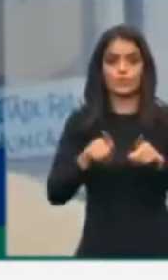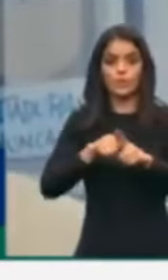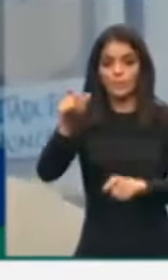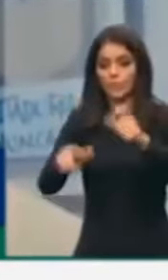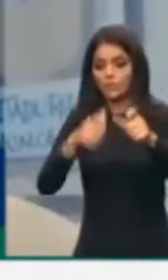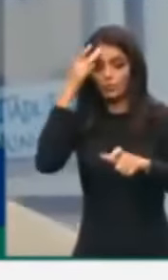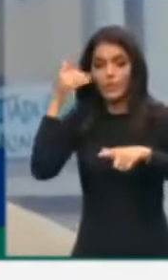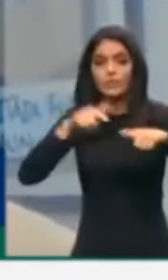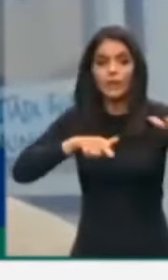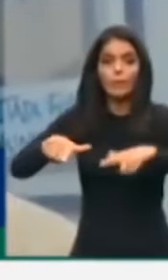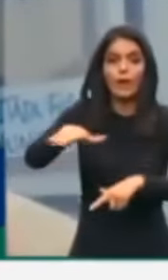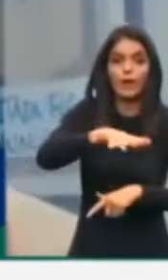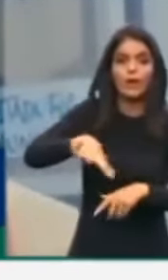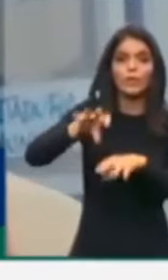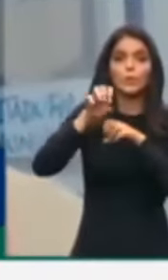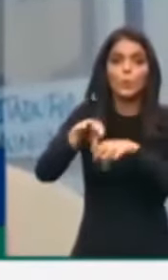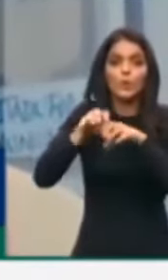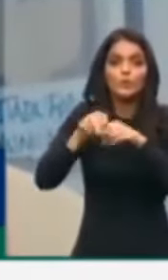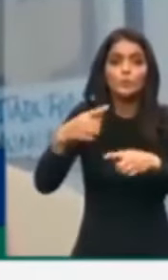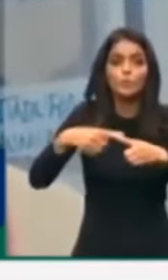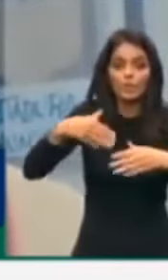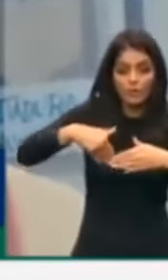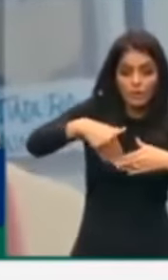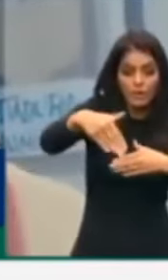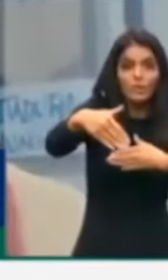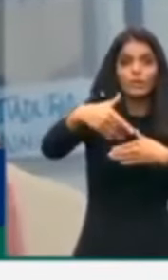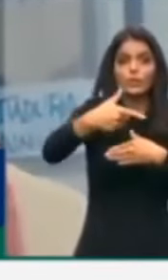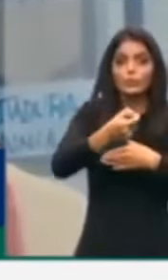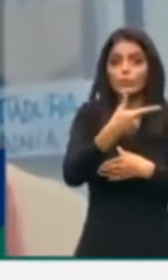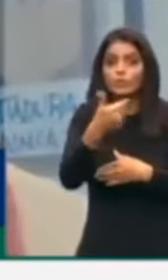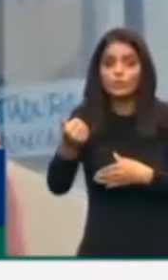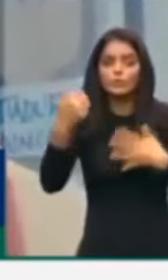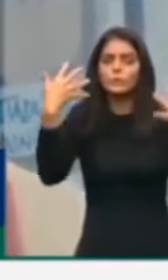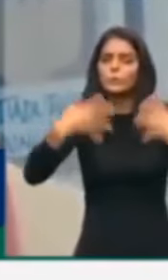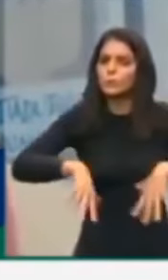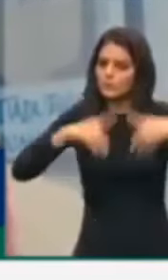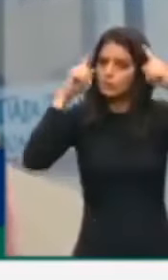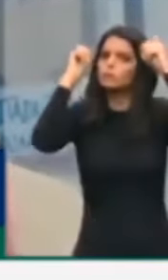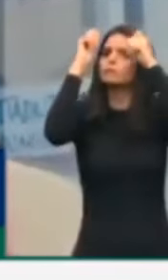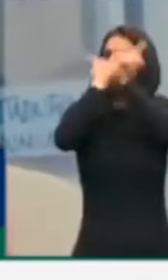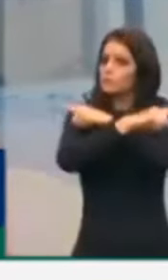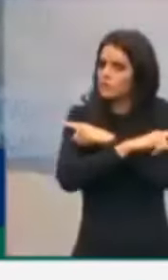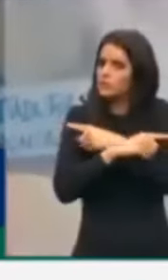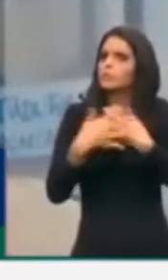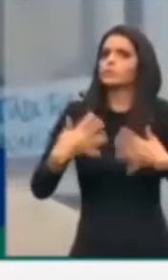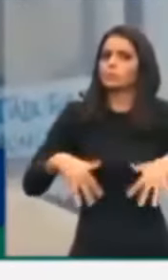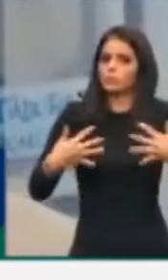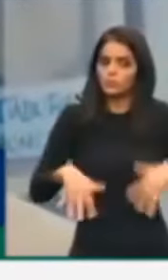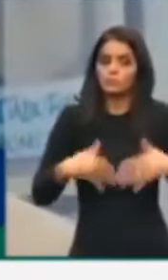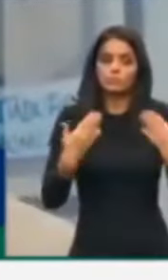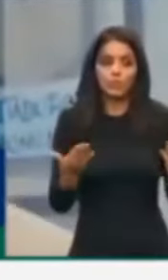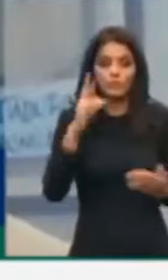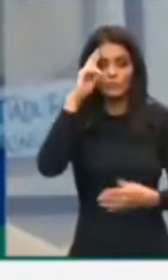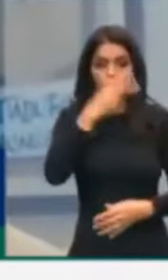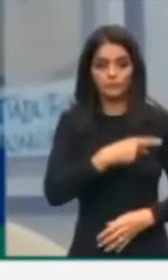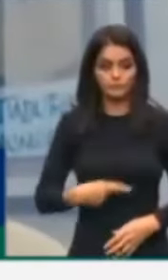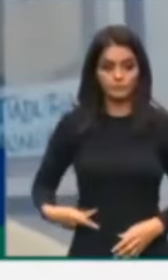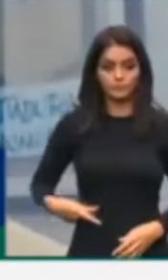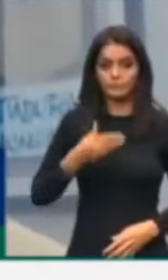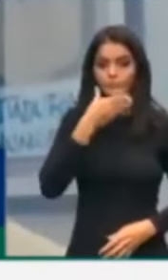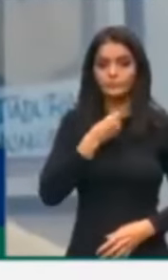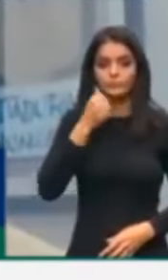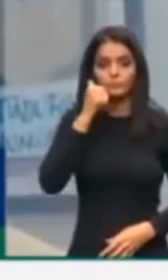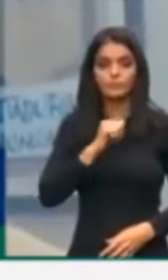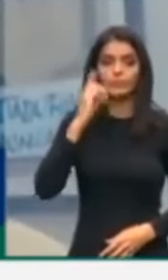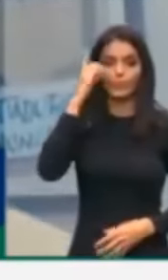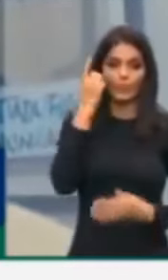ano será extremamente difícil para os educadores e educadoras. Senhor presidente, senhores deputados